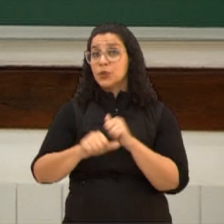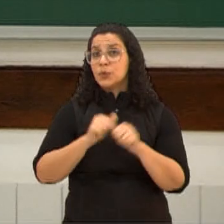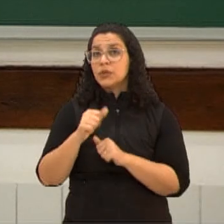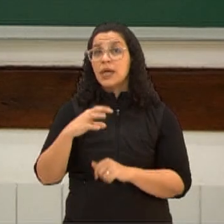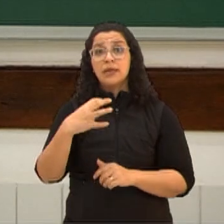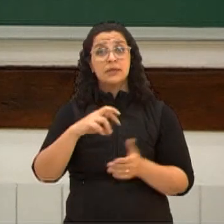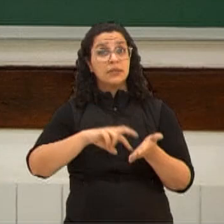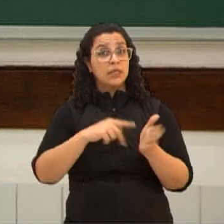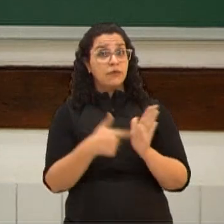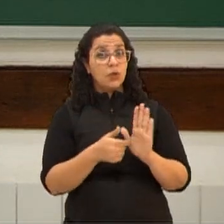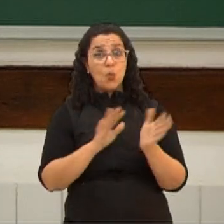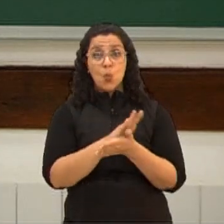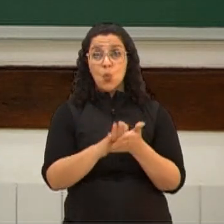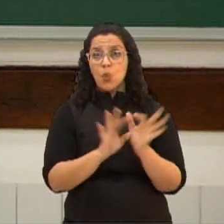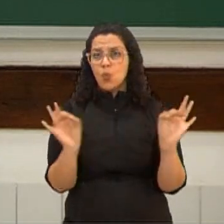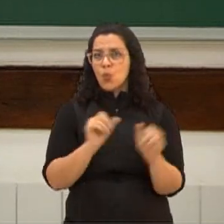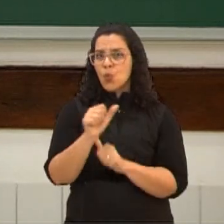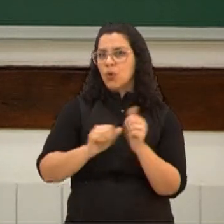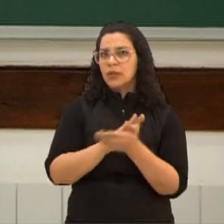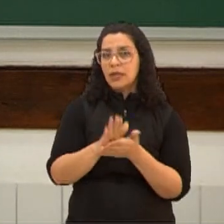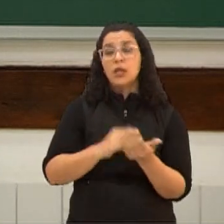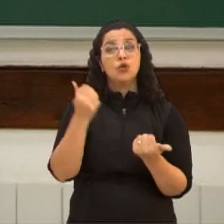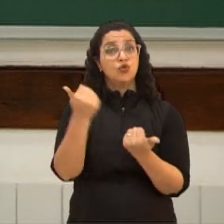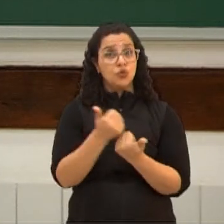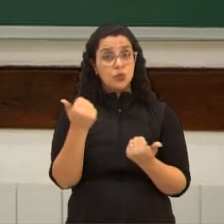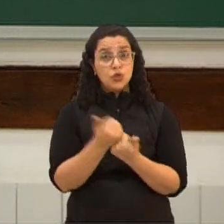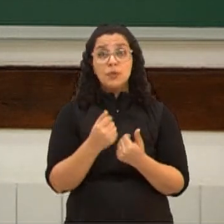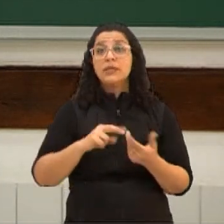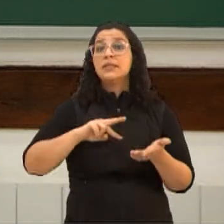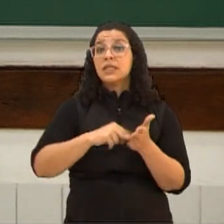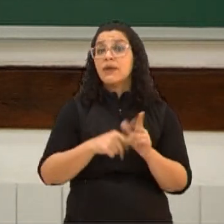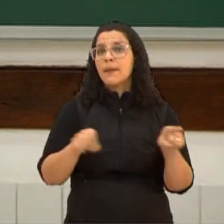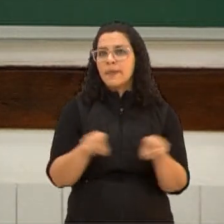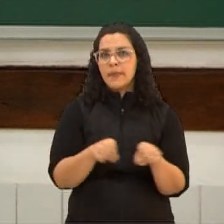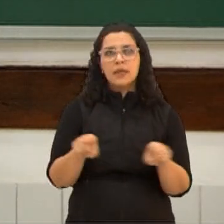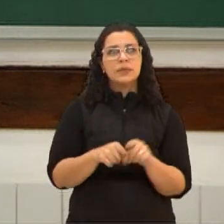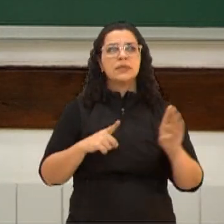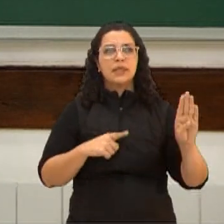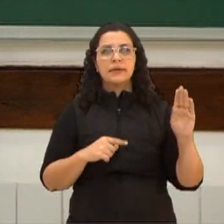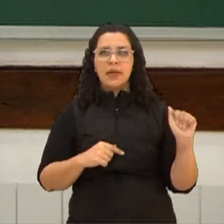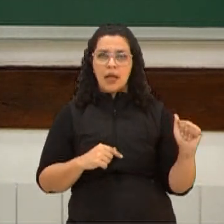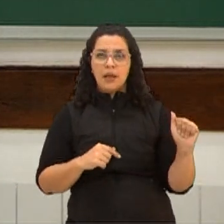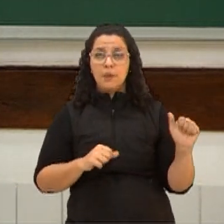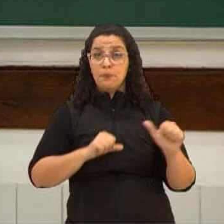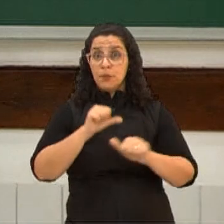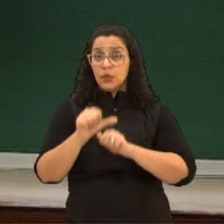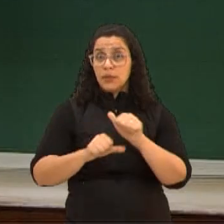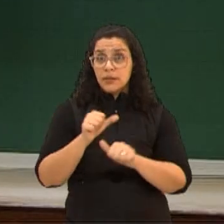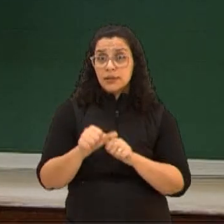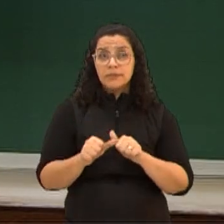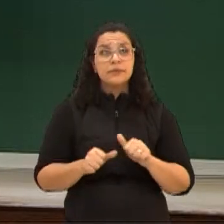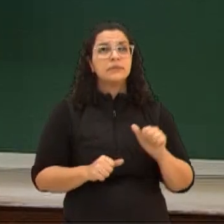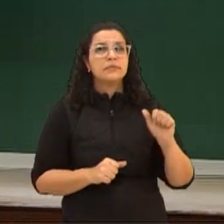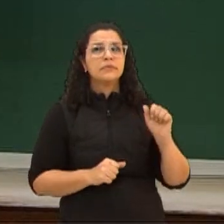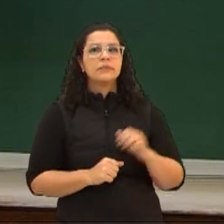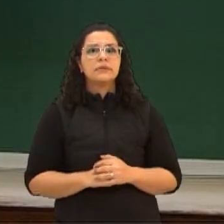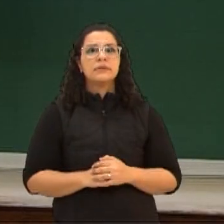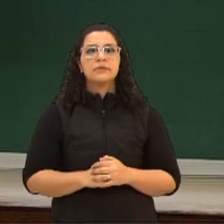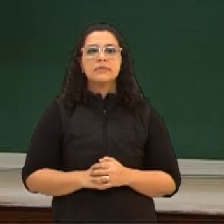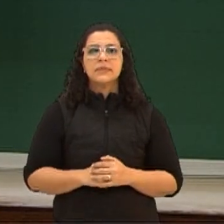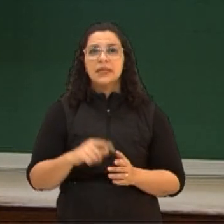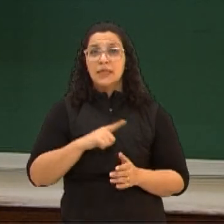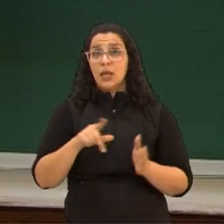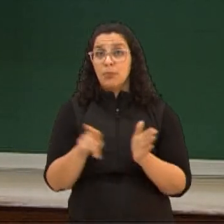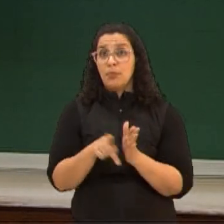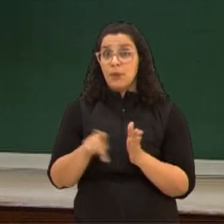de sentido. Então, a gente vai substituir, mas não pode alterar o sentido. Por letra A, mudança. Então, nós vamos